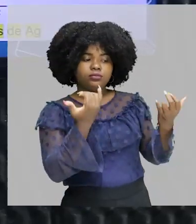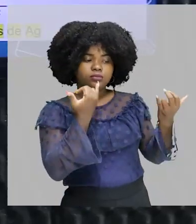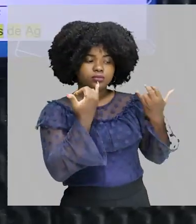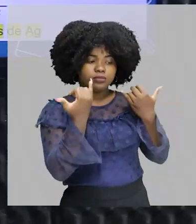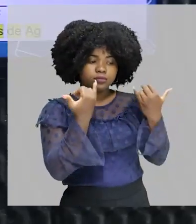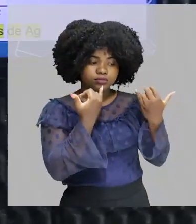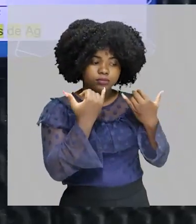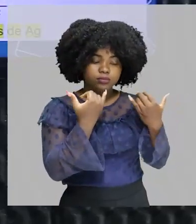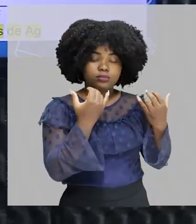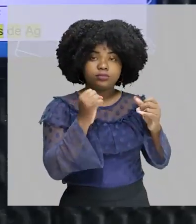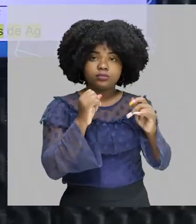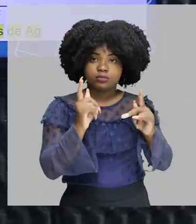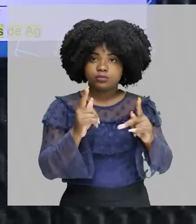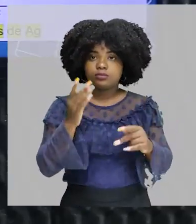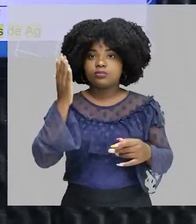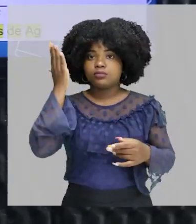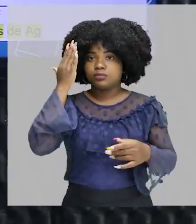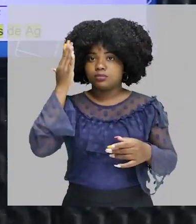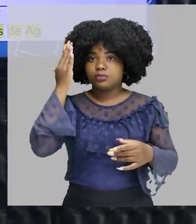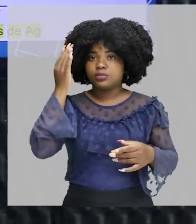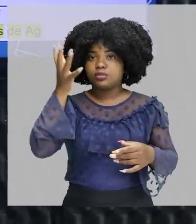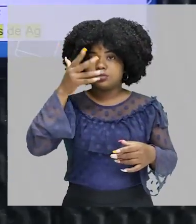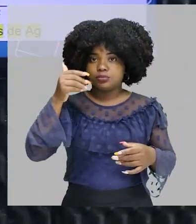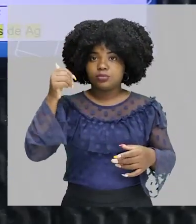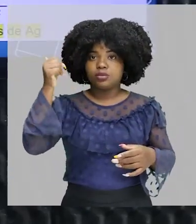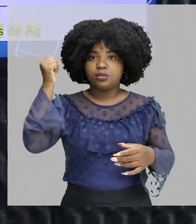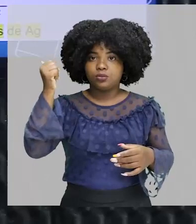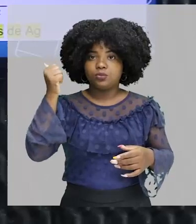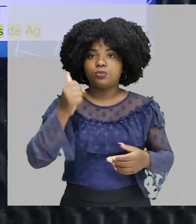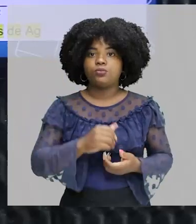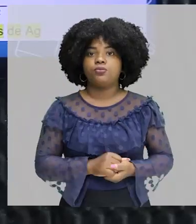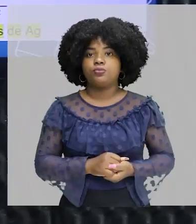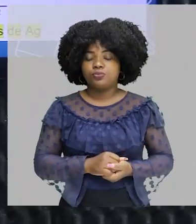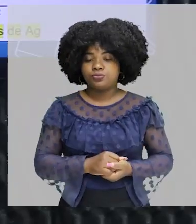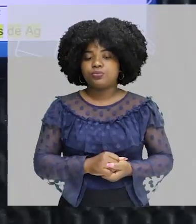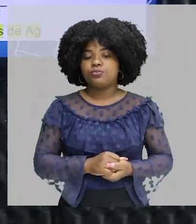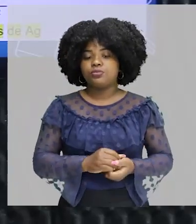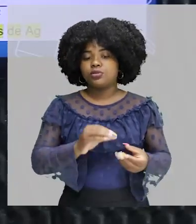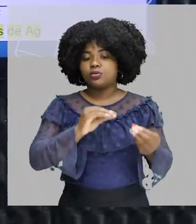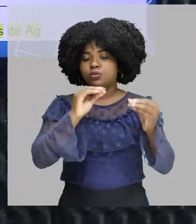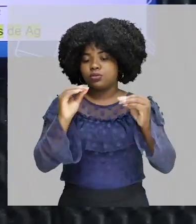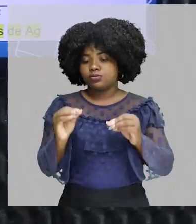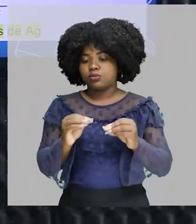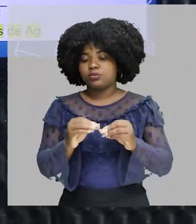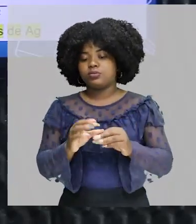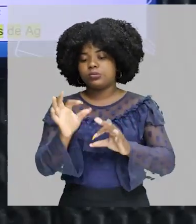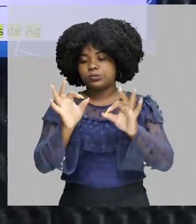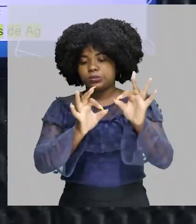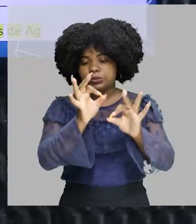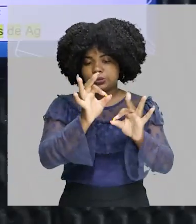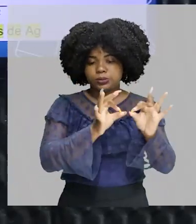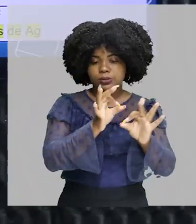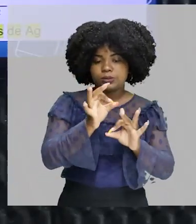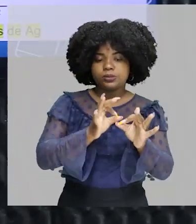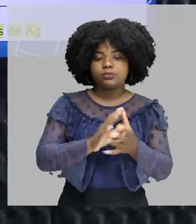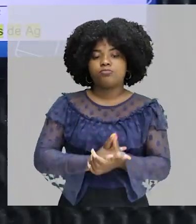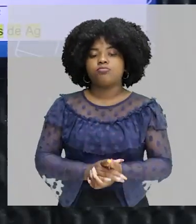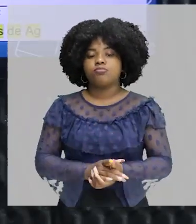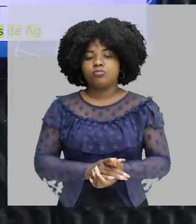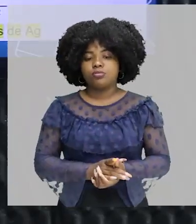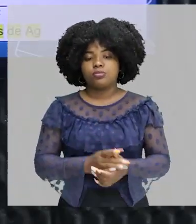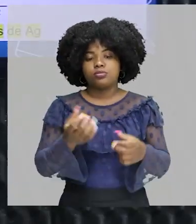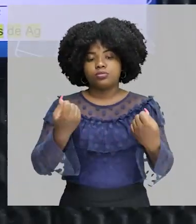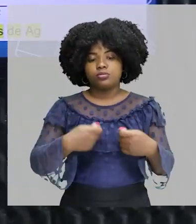informações, certo? Compreender essas informações, extrair e aplicar direitinho. Nesse caso, a gente precisou determinar o